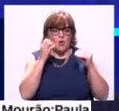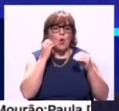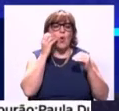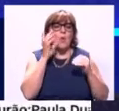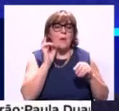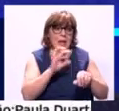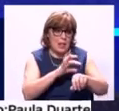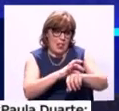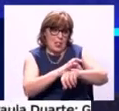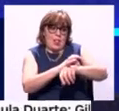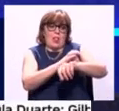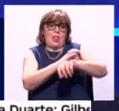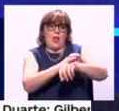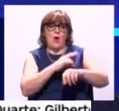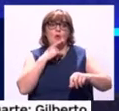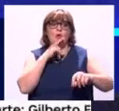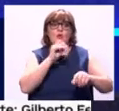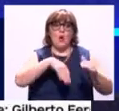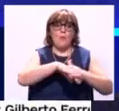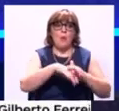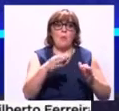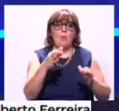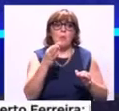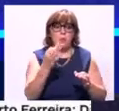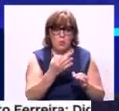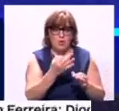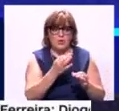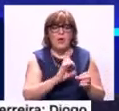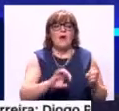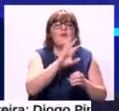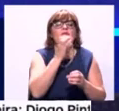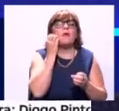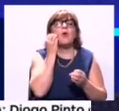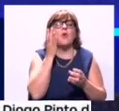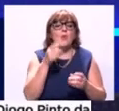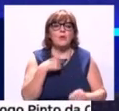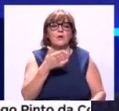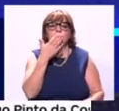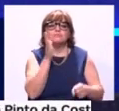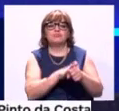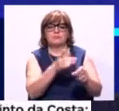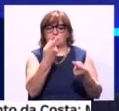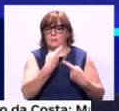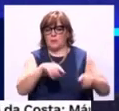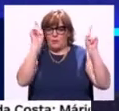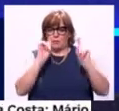Quem beliscar o nome Futebol Clube Porto, de que forma, eu, nós não vamos ficar calados.